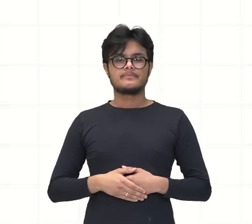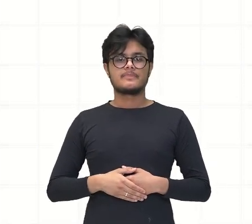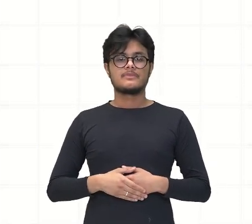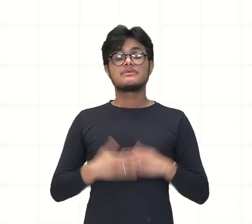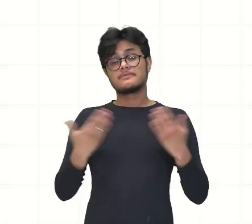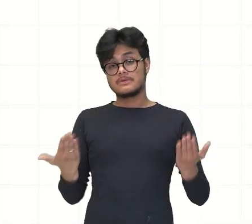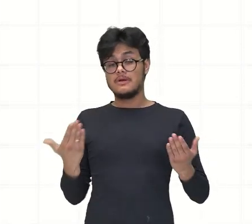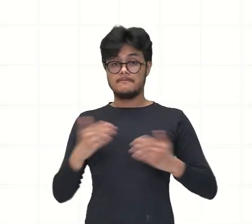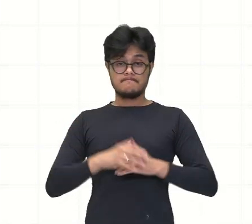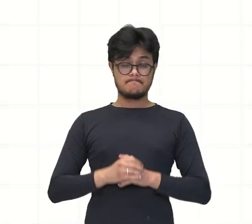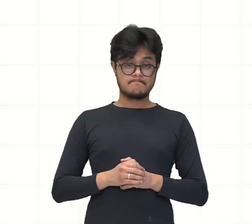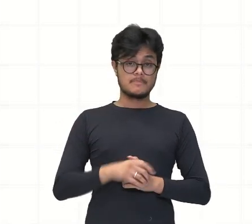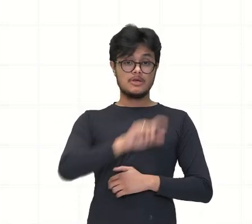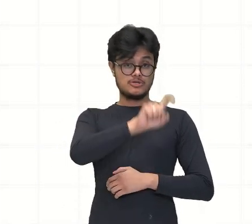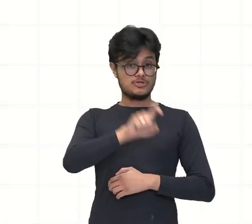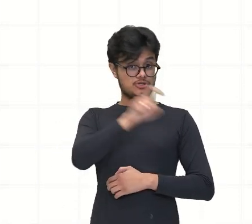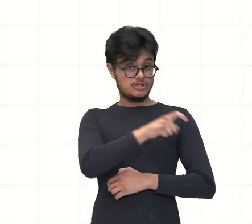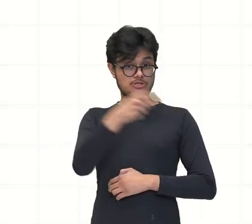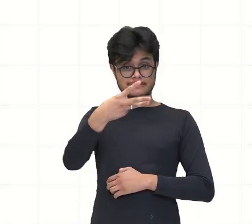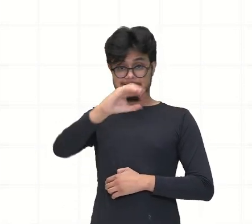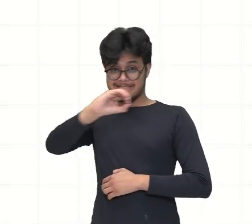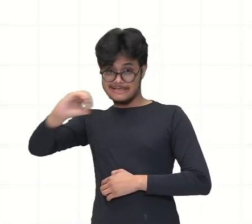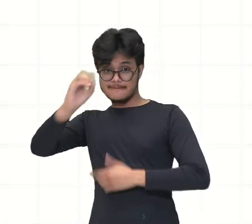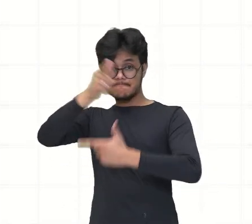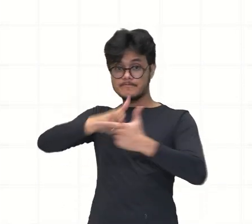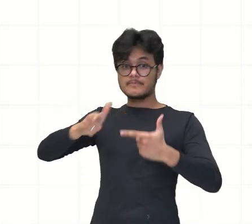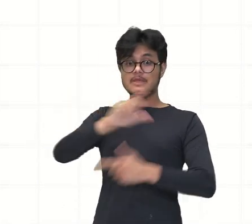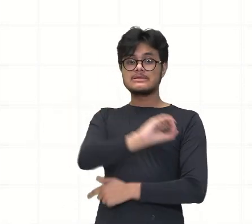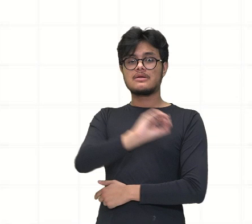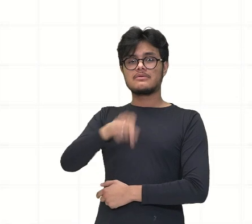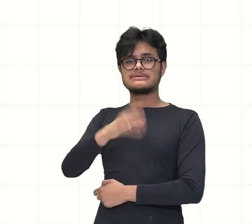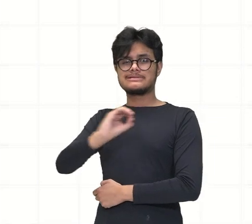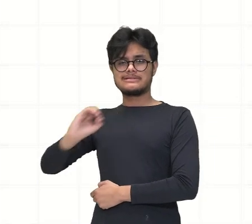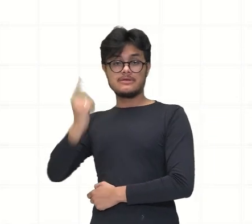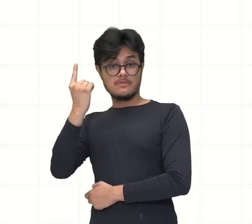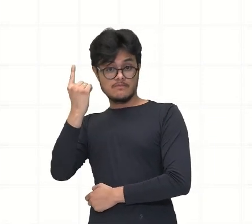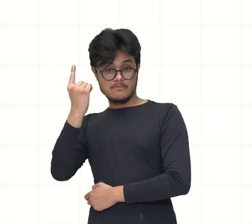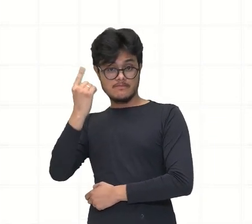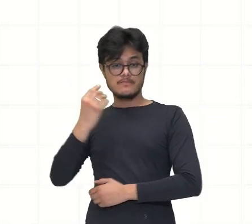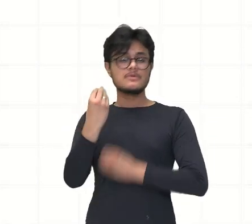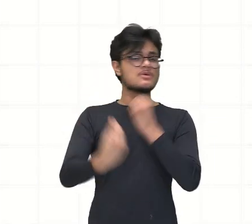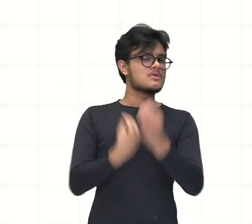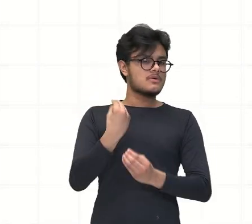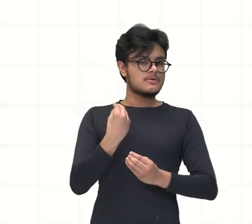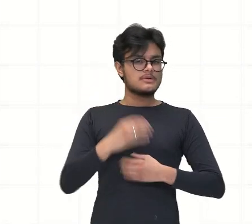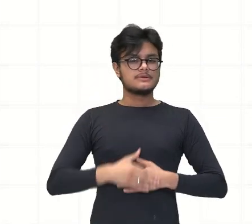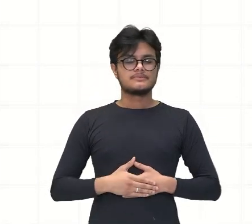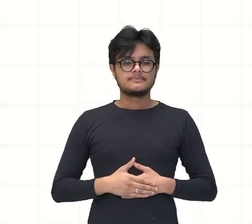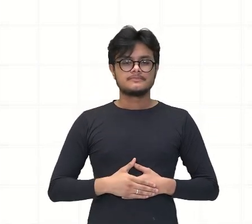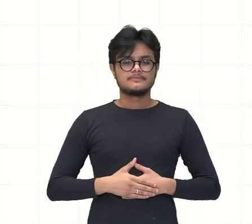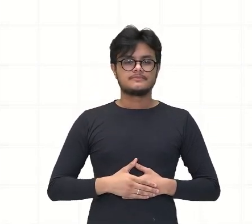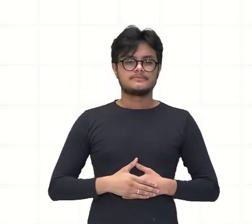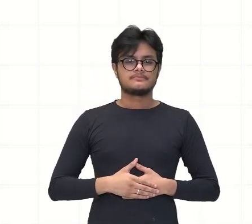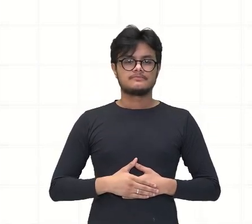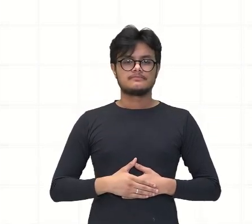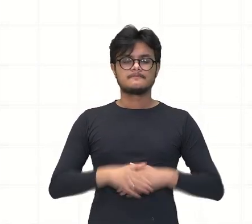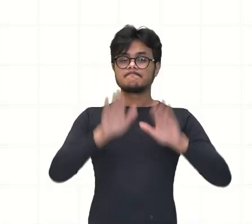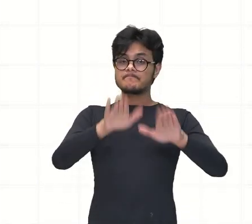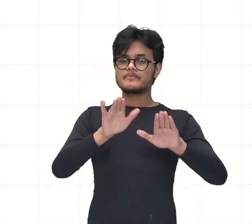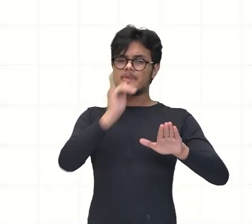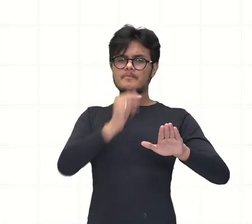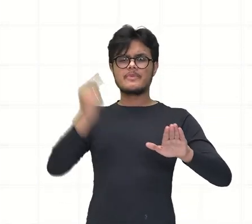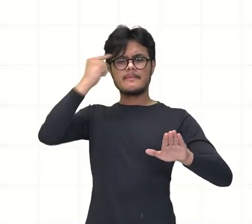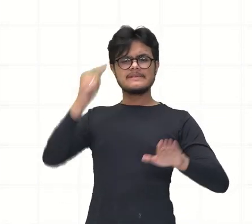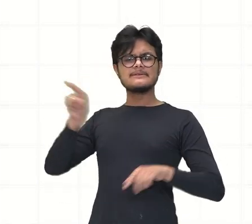bem? Então, 300 dividido por 0,01. Vamos fazer uma observação